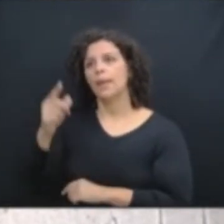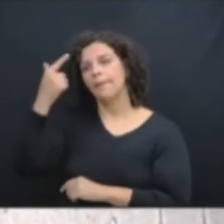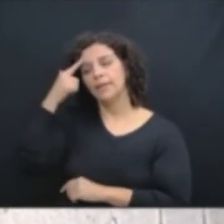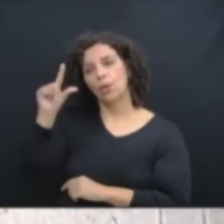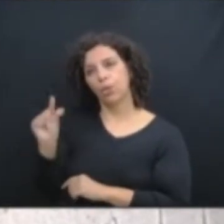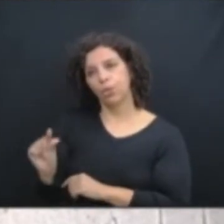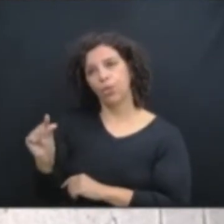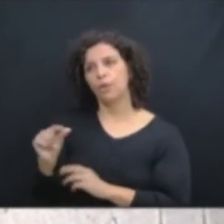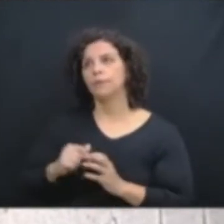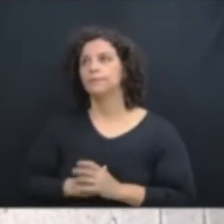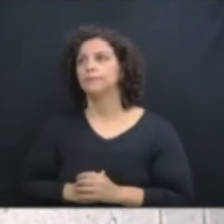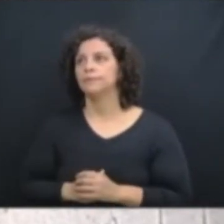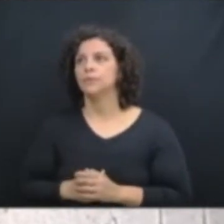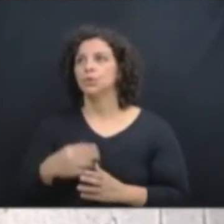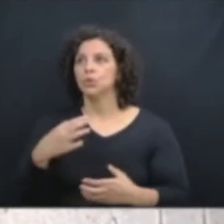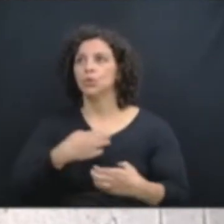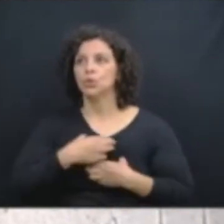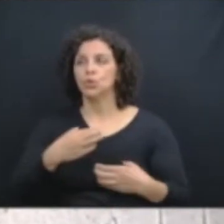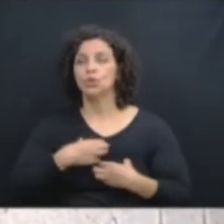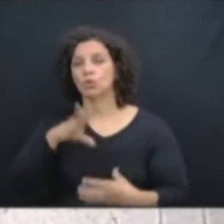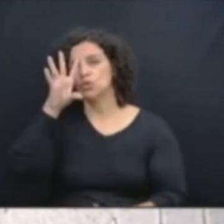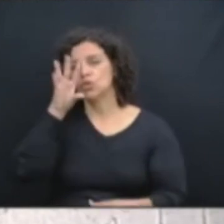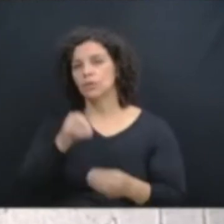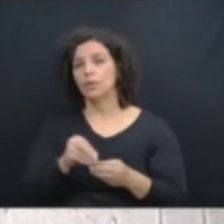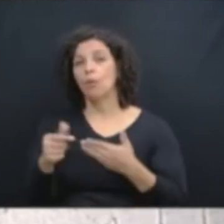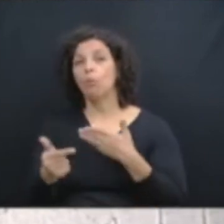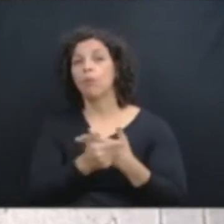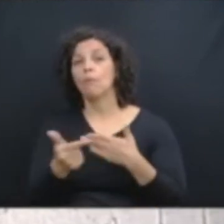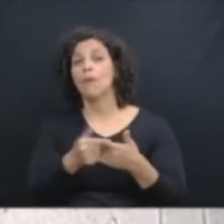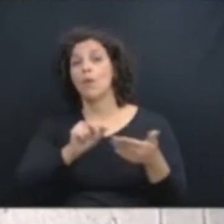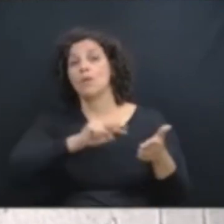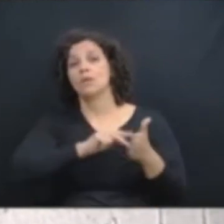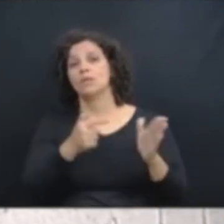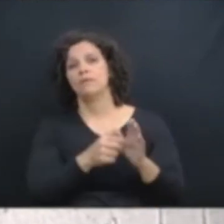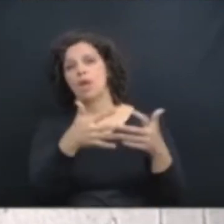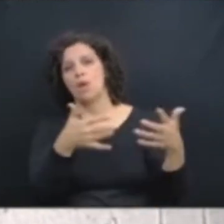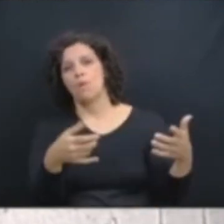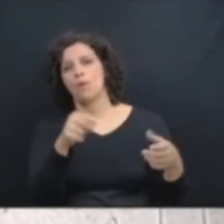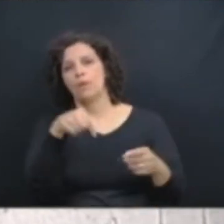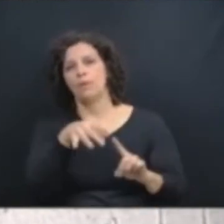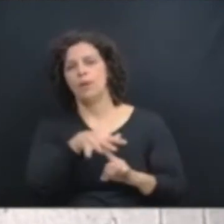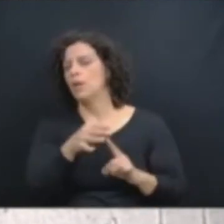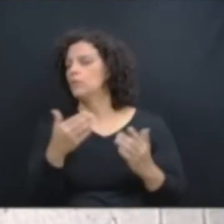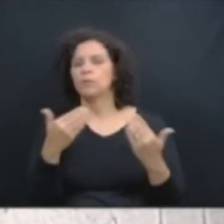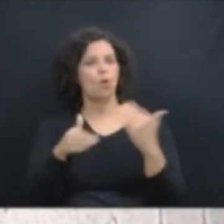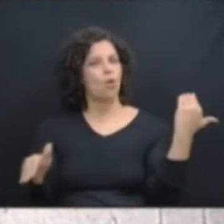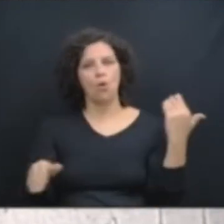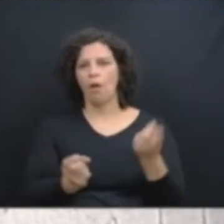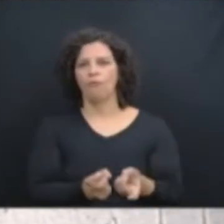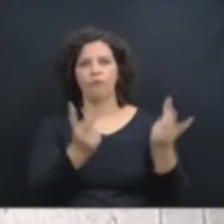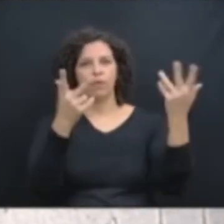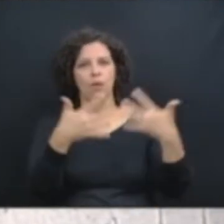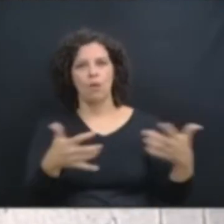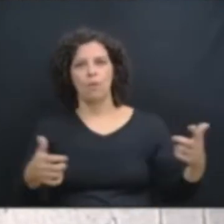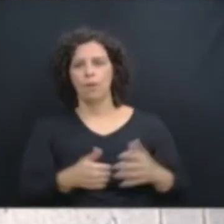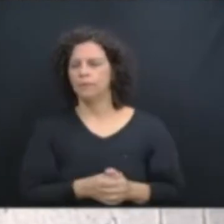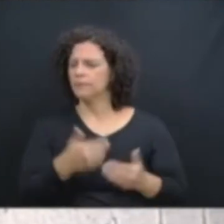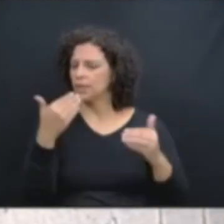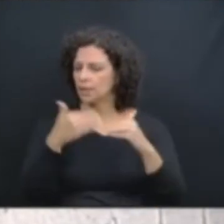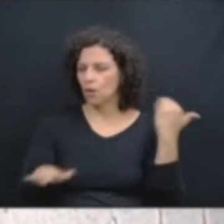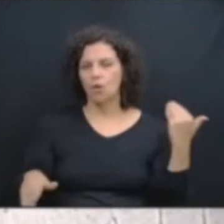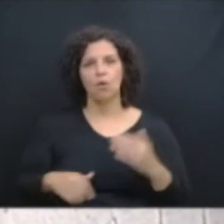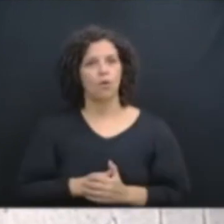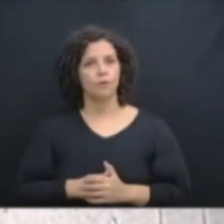Pequeno da forma de se entender o papel que é a Copel. Eu sou contra a venda da empresa